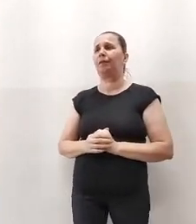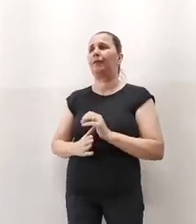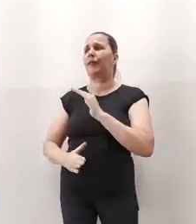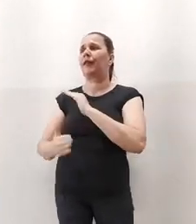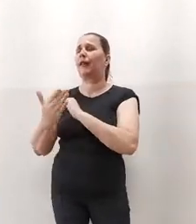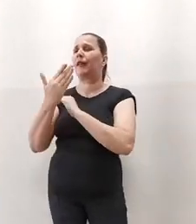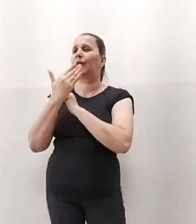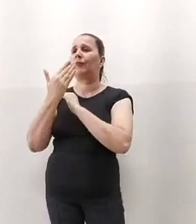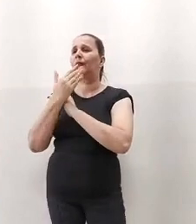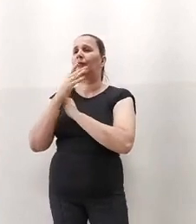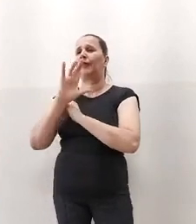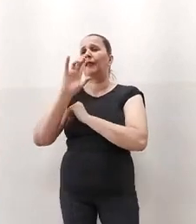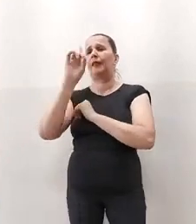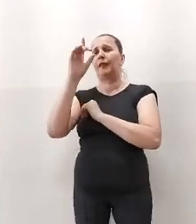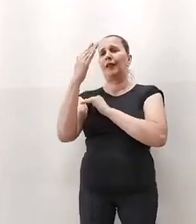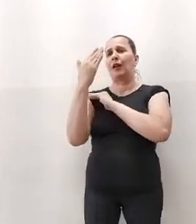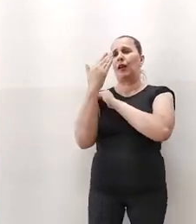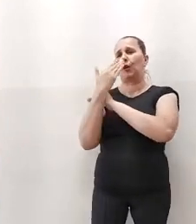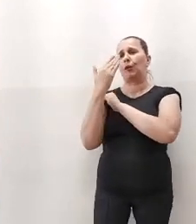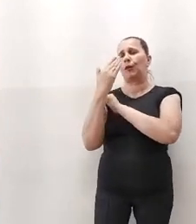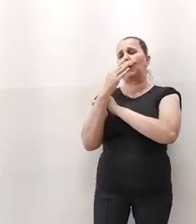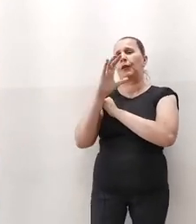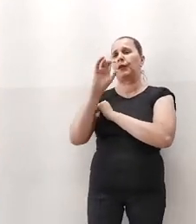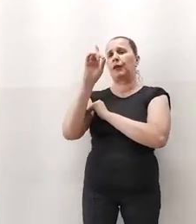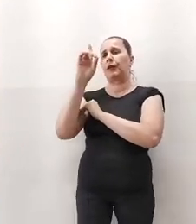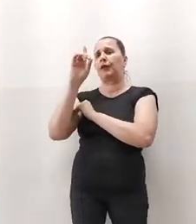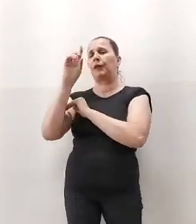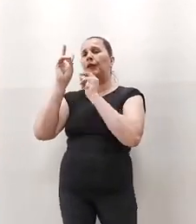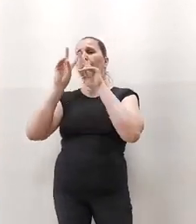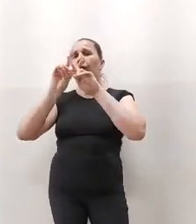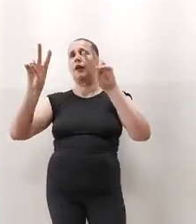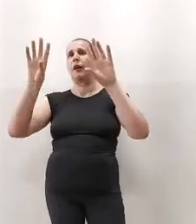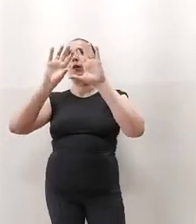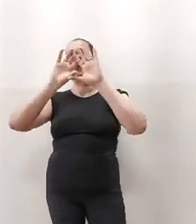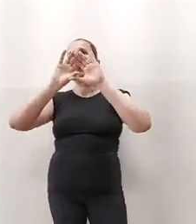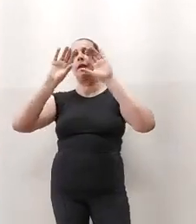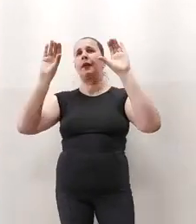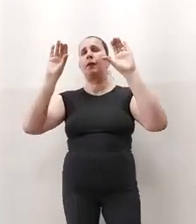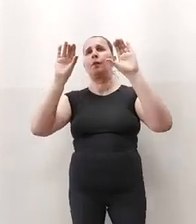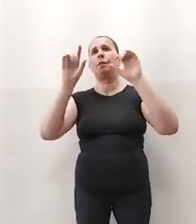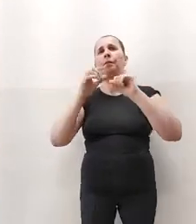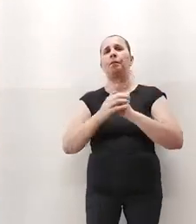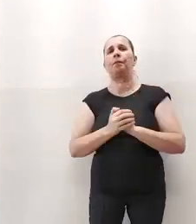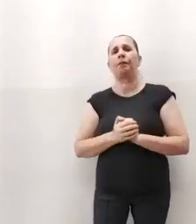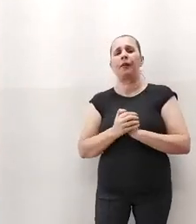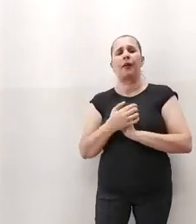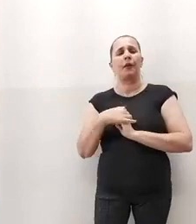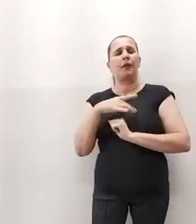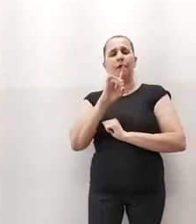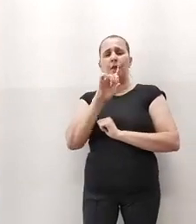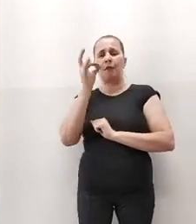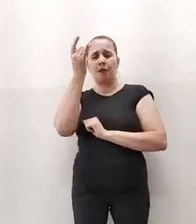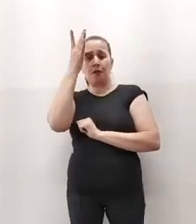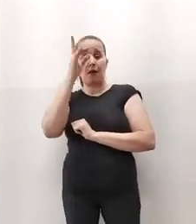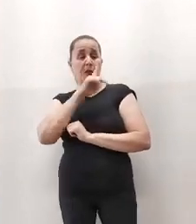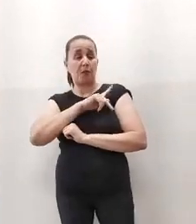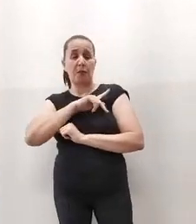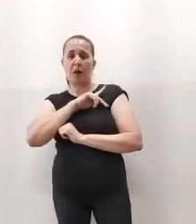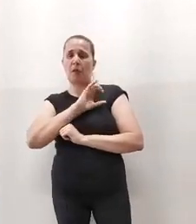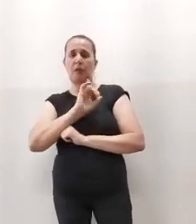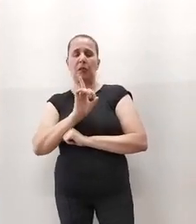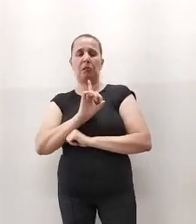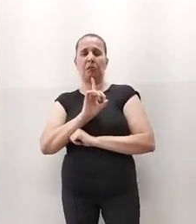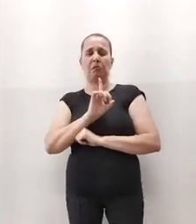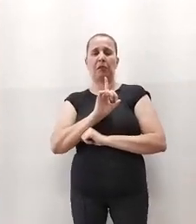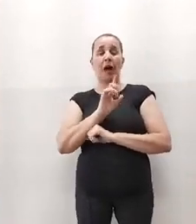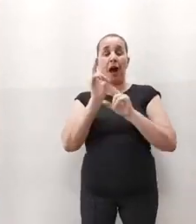Ajuda-nos, ó Deus. Ajuda-nos, ó Deus, nessa visão celestial. Ajuda-nos, ó Deus. Não foi fácil para Paulo, ó Deus.